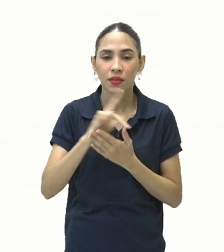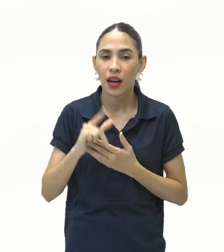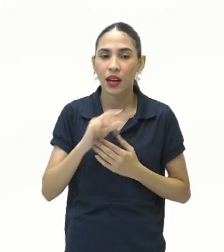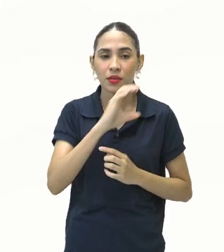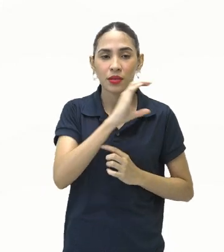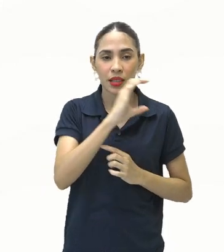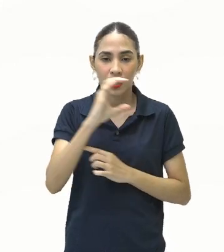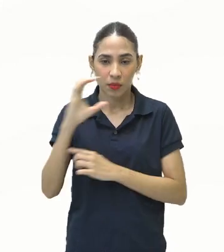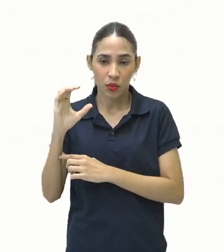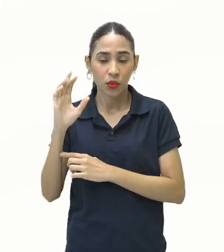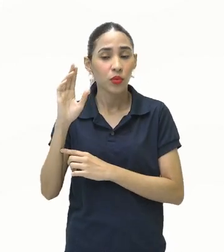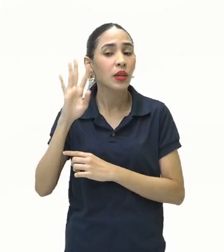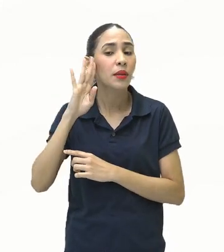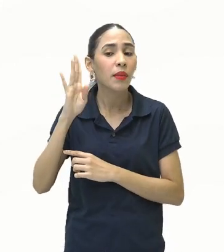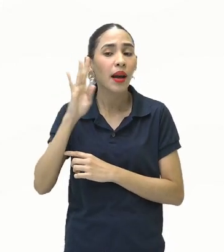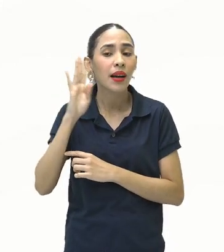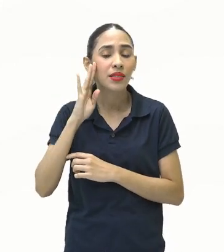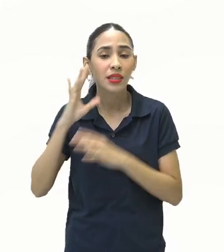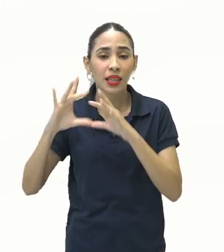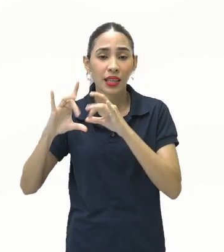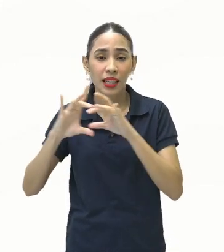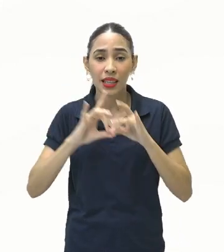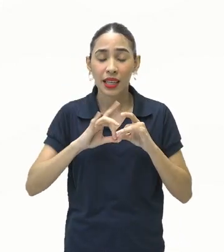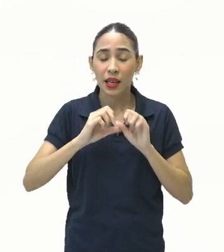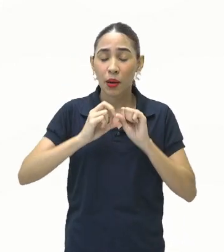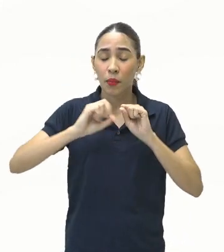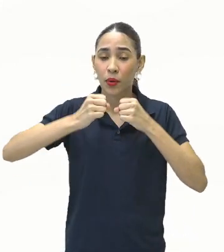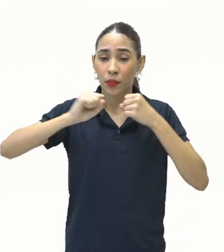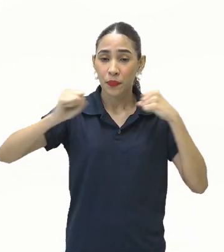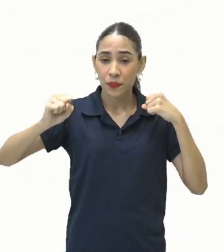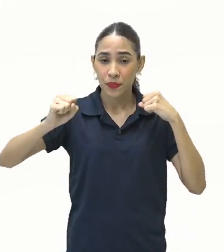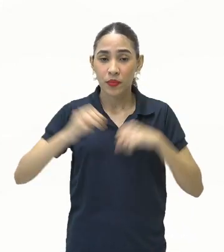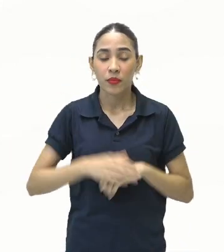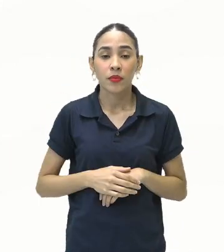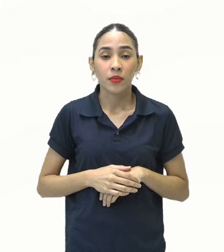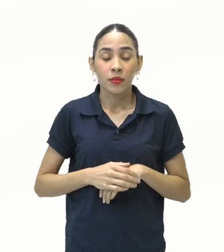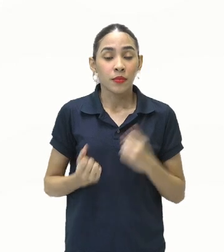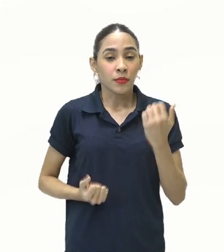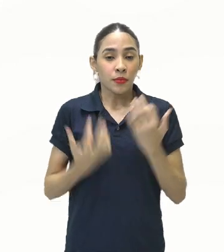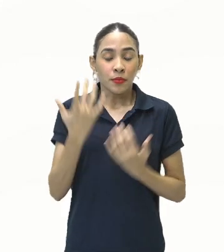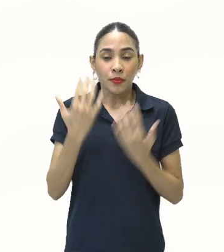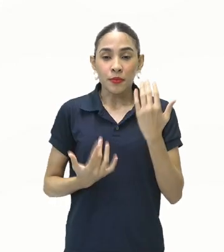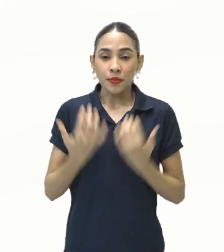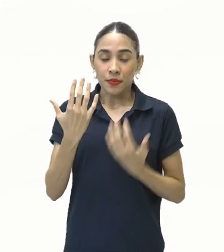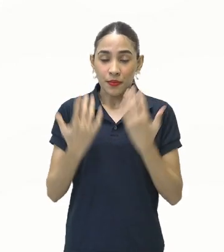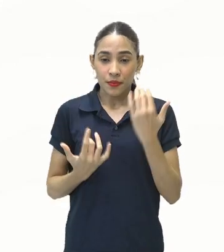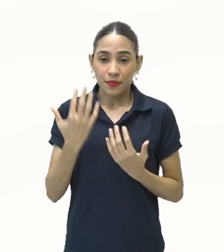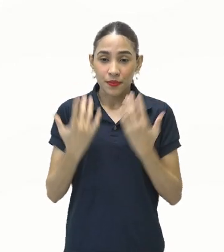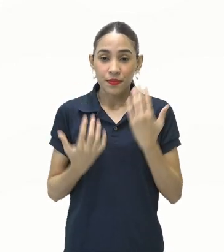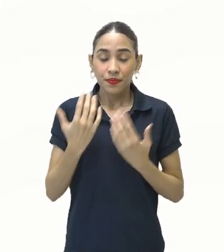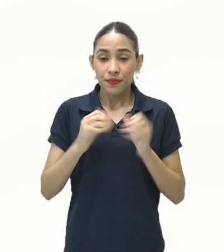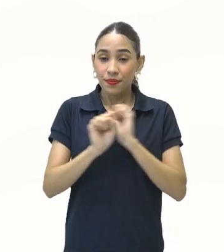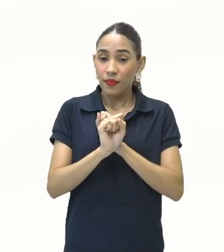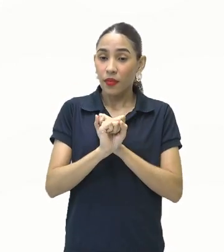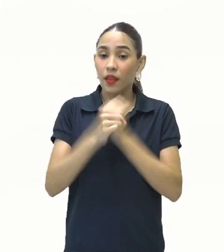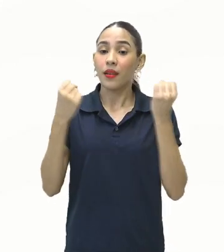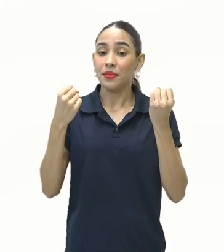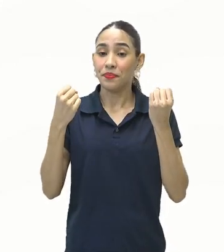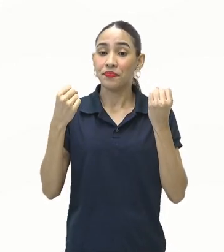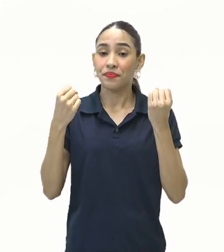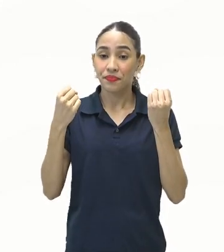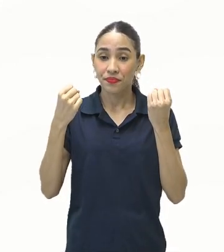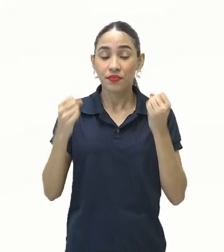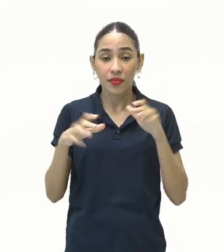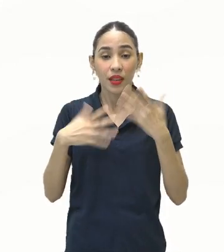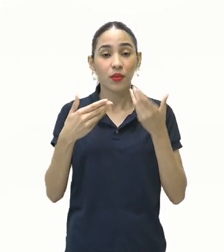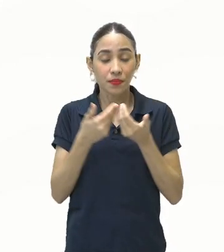carbonos. Então imagina que nós temos uma cadeia muito grande. Quando a gente aquece, essas cadeias vão quebrando e aí eles